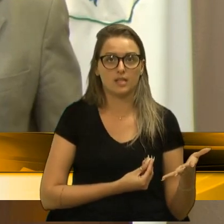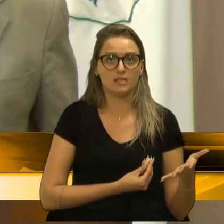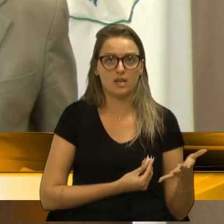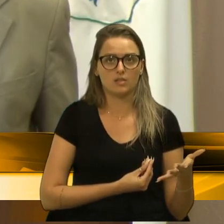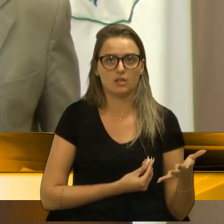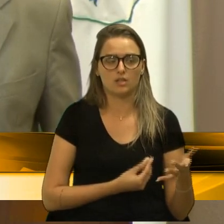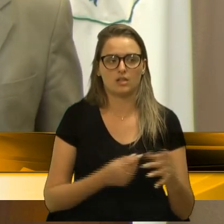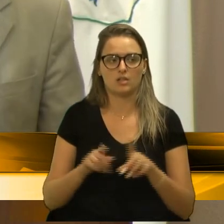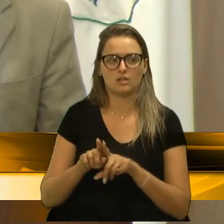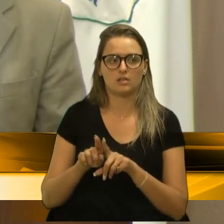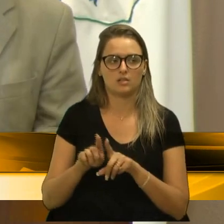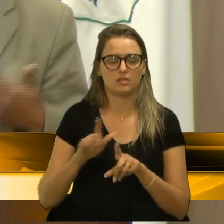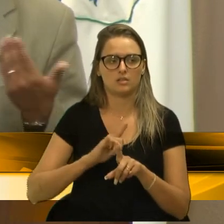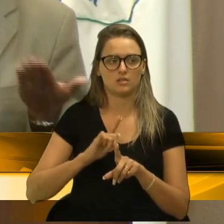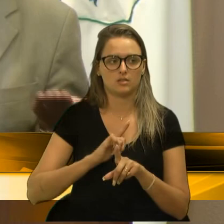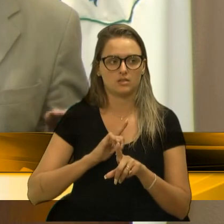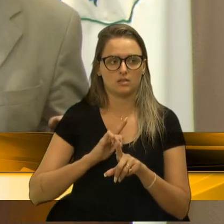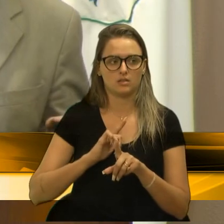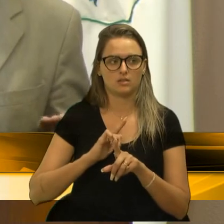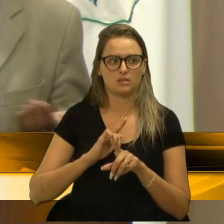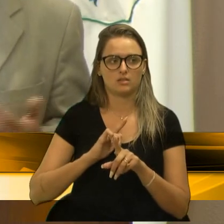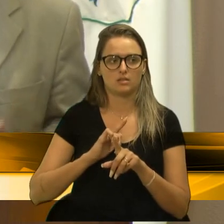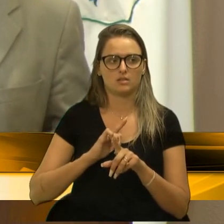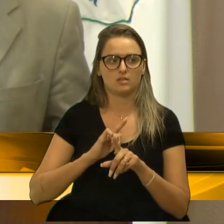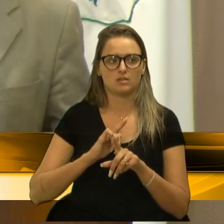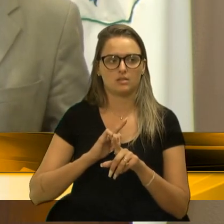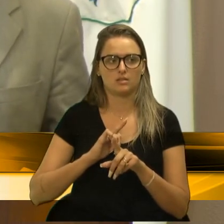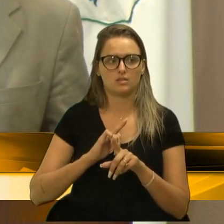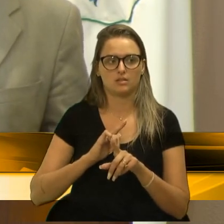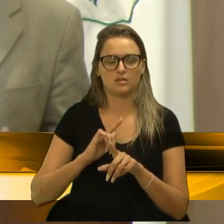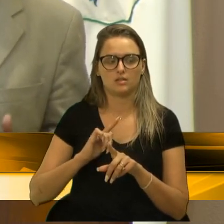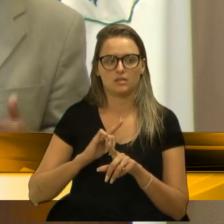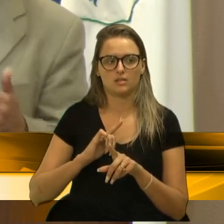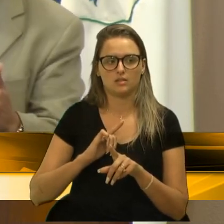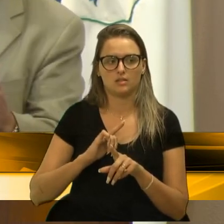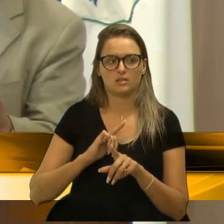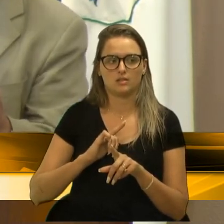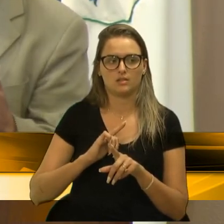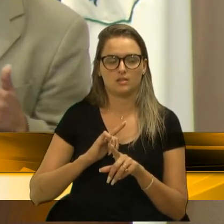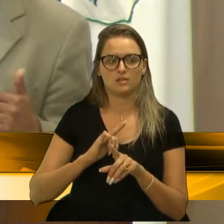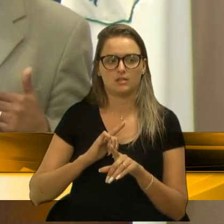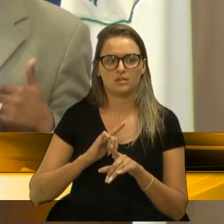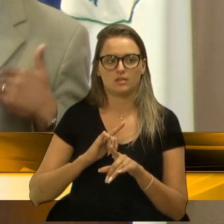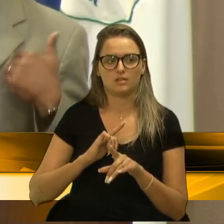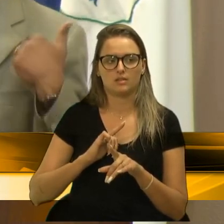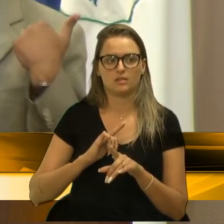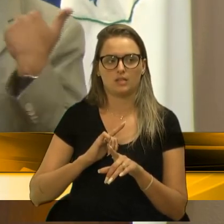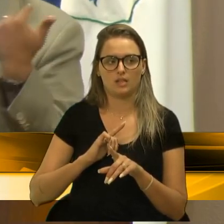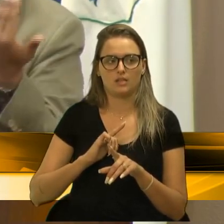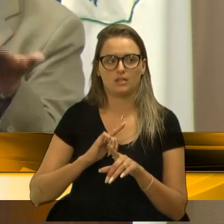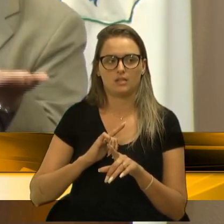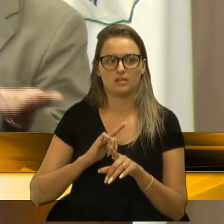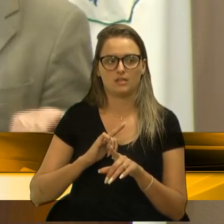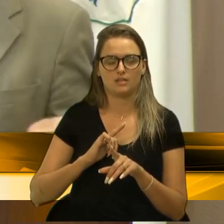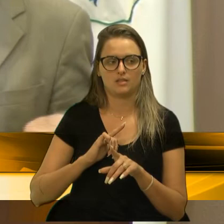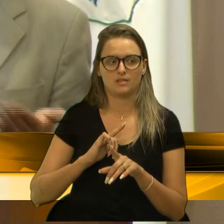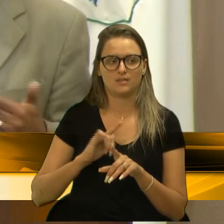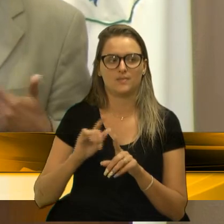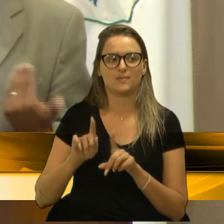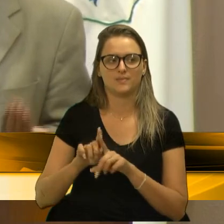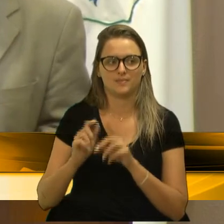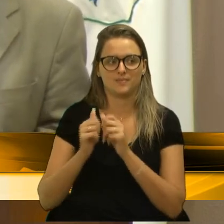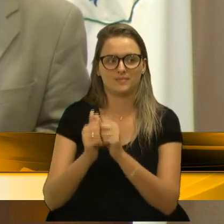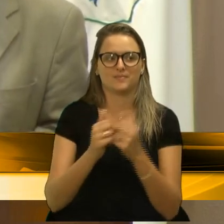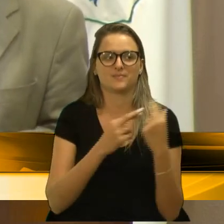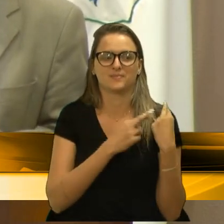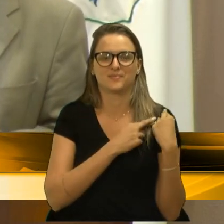está vendo um ciclo, vereadora Paula. E a gente, quando nota que a régua está passando da metade para diante, a gente não sabe